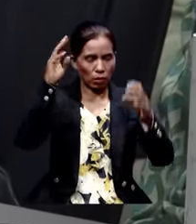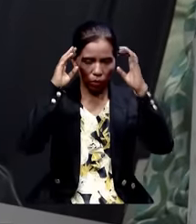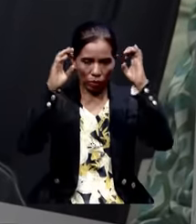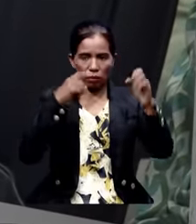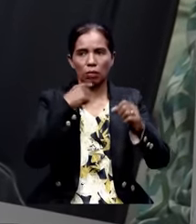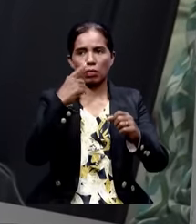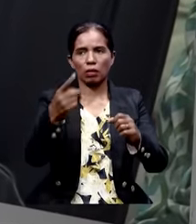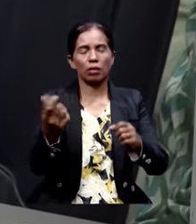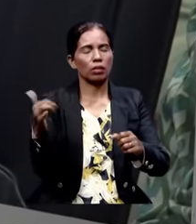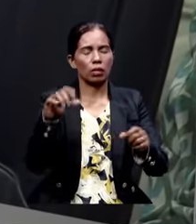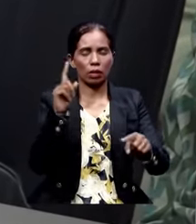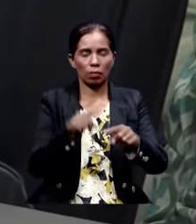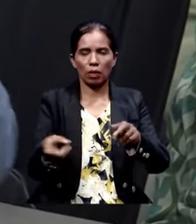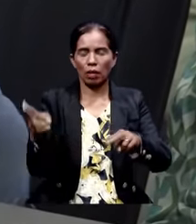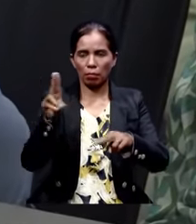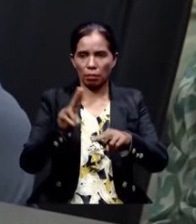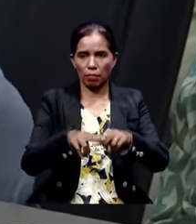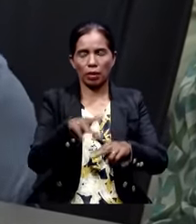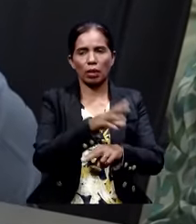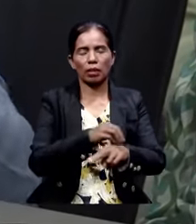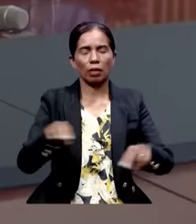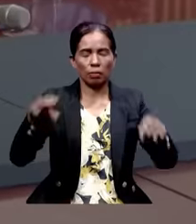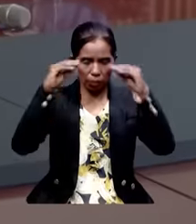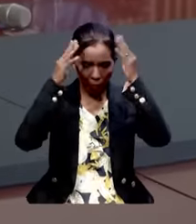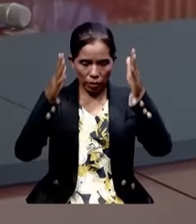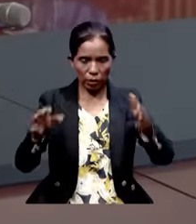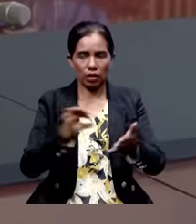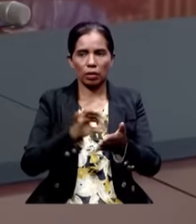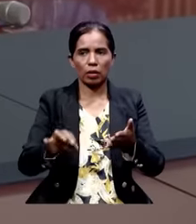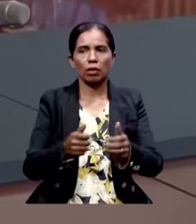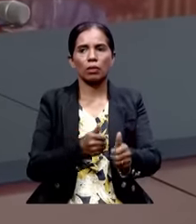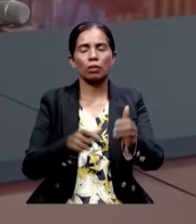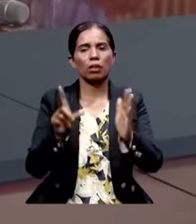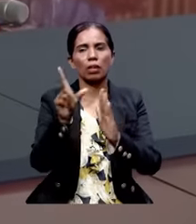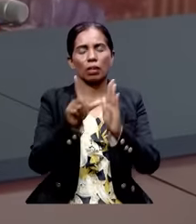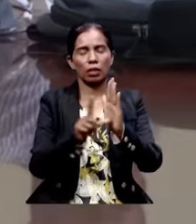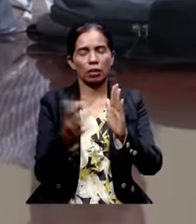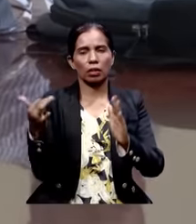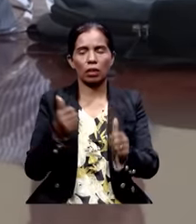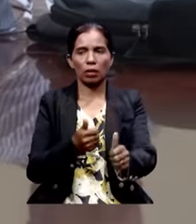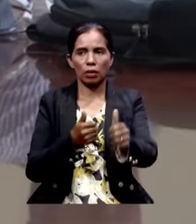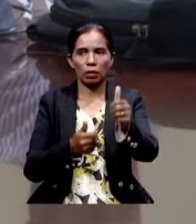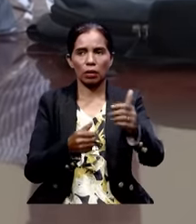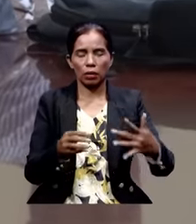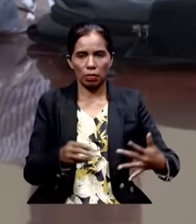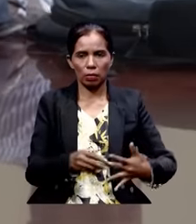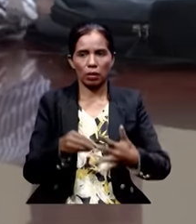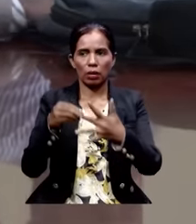explica, Cira Labela estende professores no contrato, tambatuir lei, Cira Laprense requisitos de ingresso